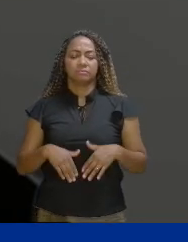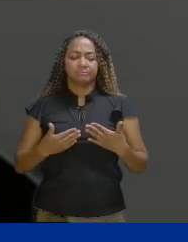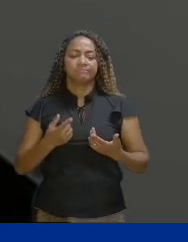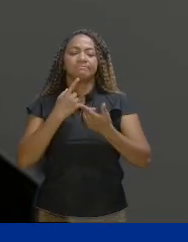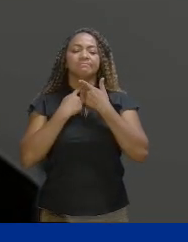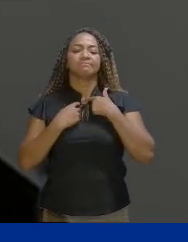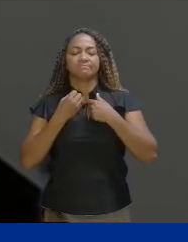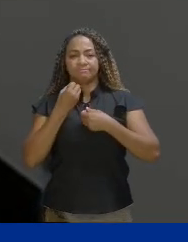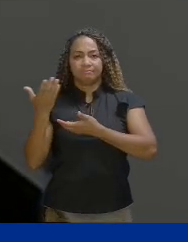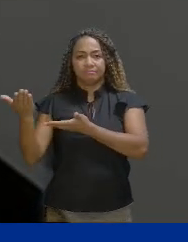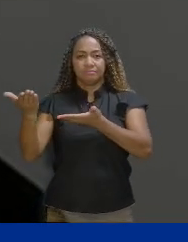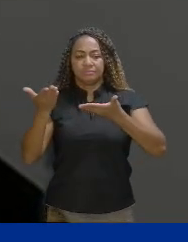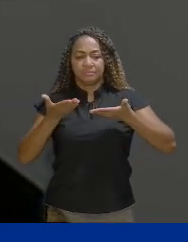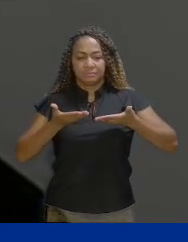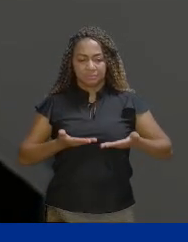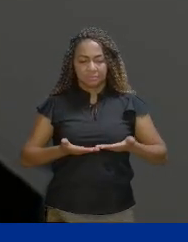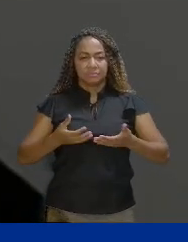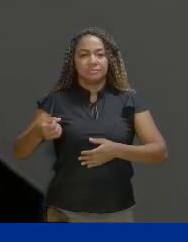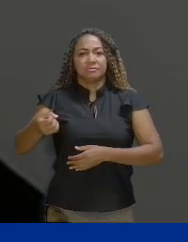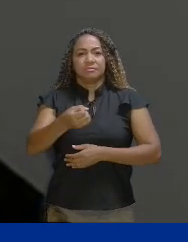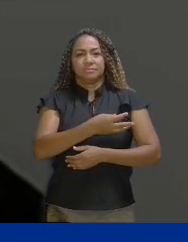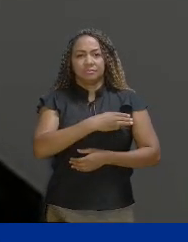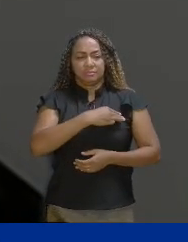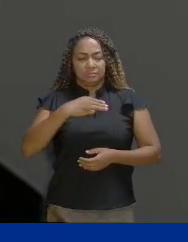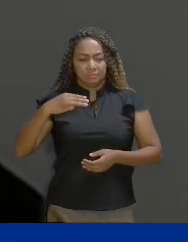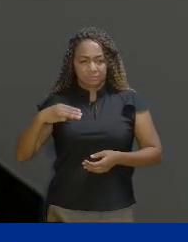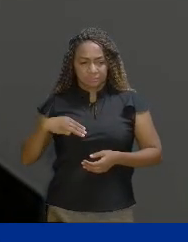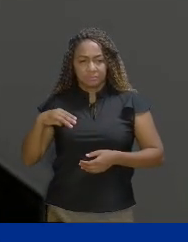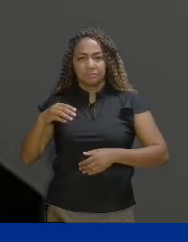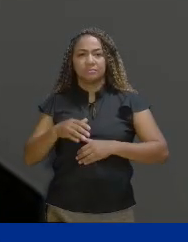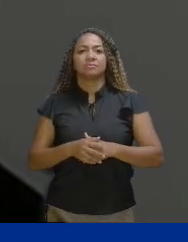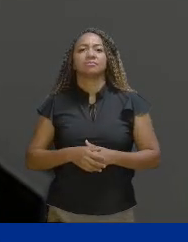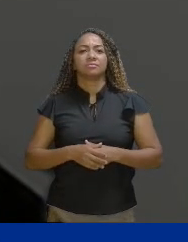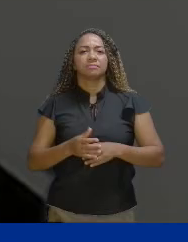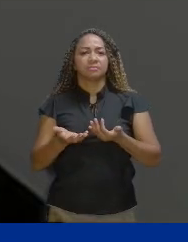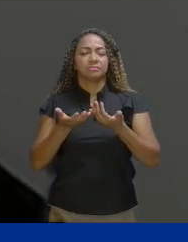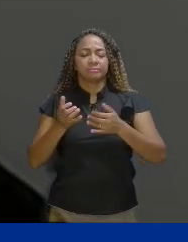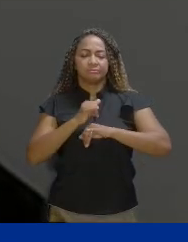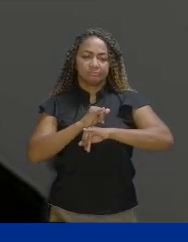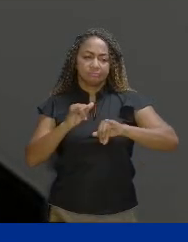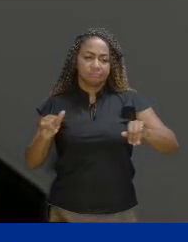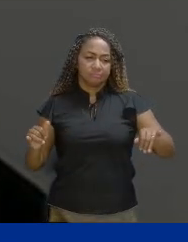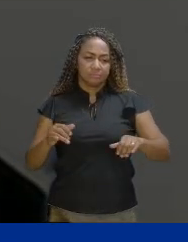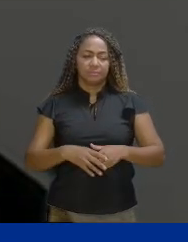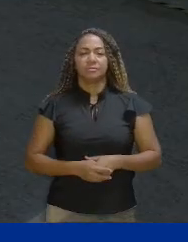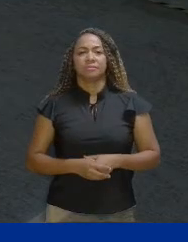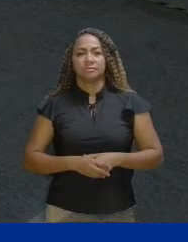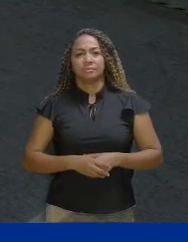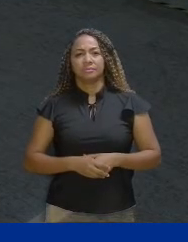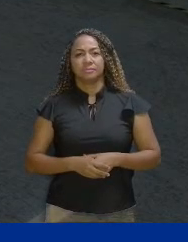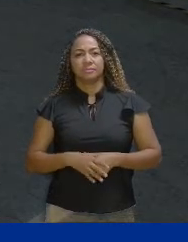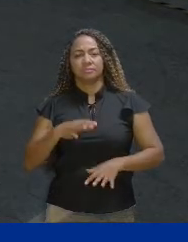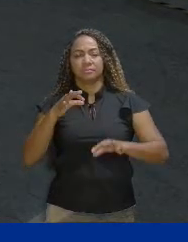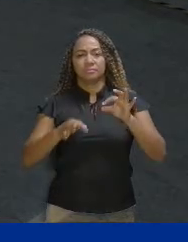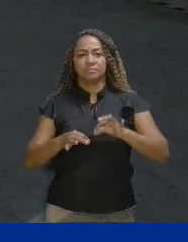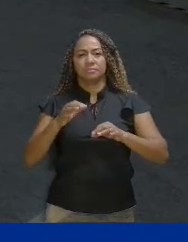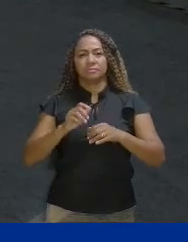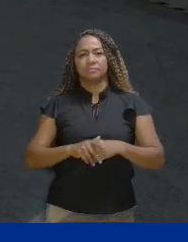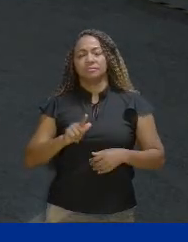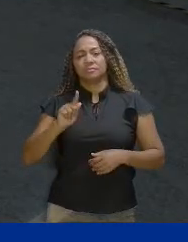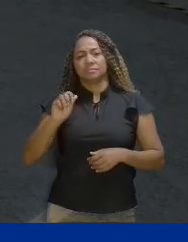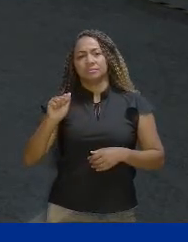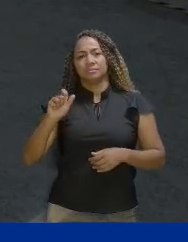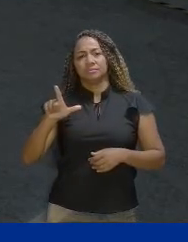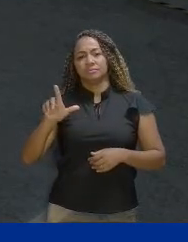desejo boas-vindas aos novos membros, e era o que eu tinha a dizer, presidente. juiz